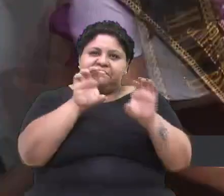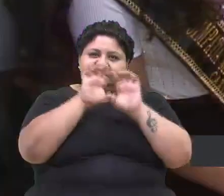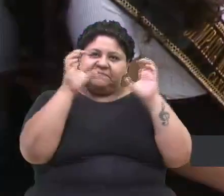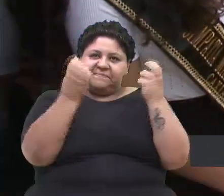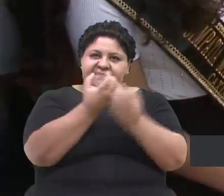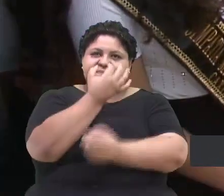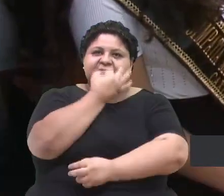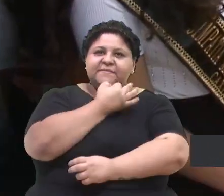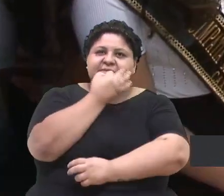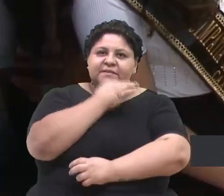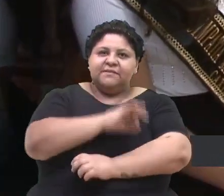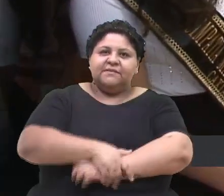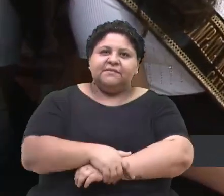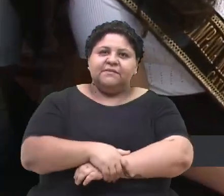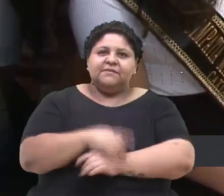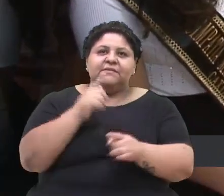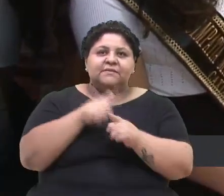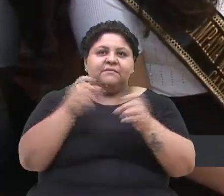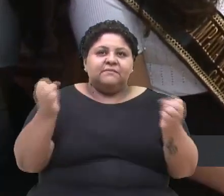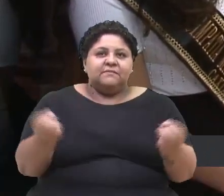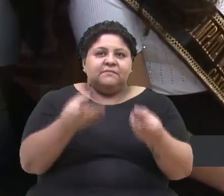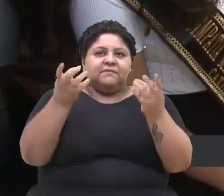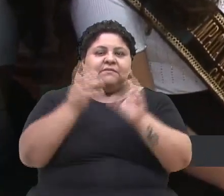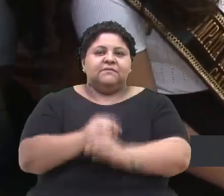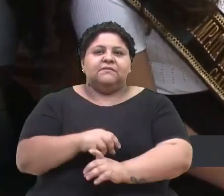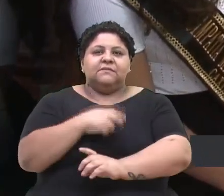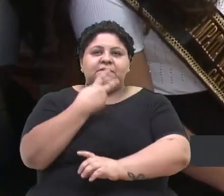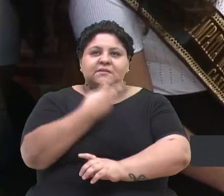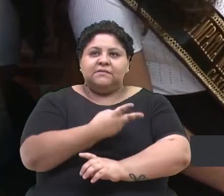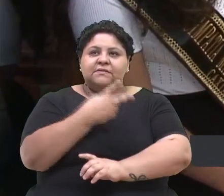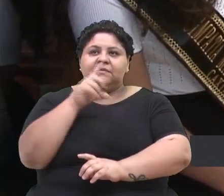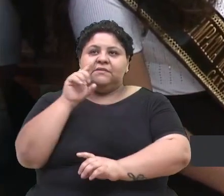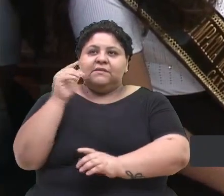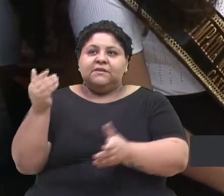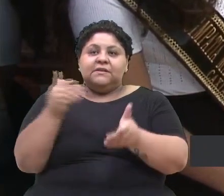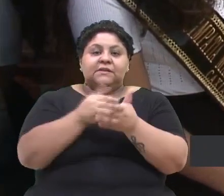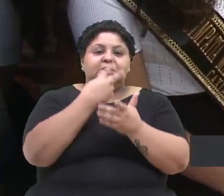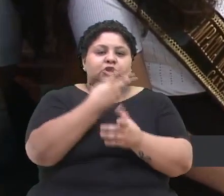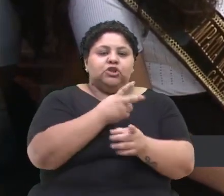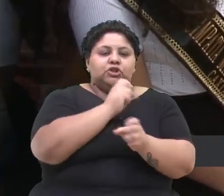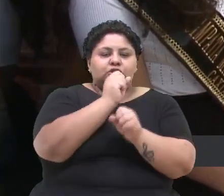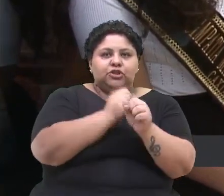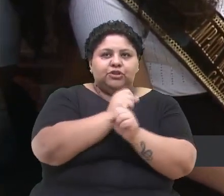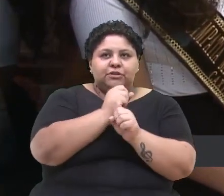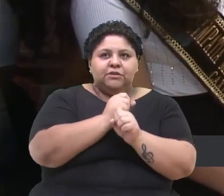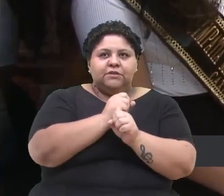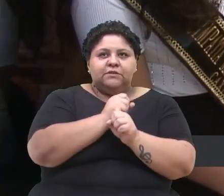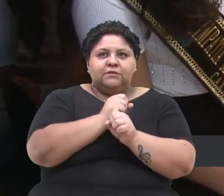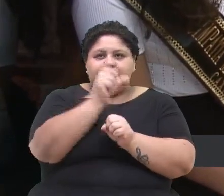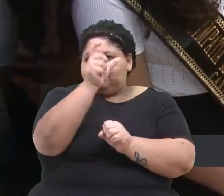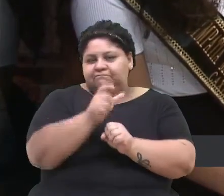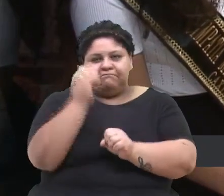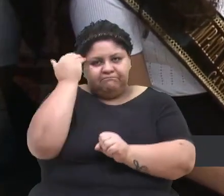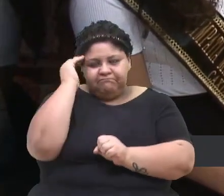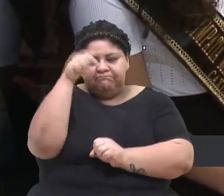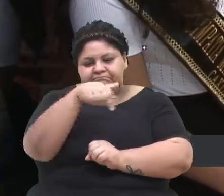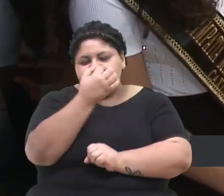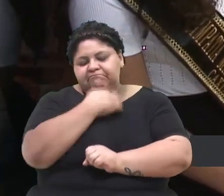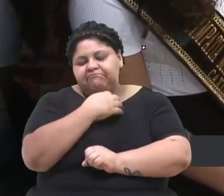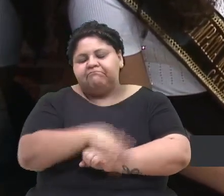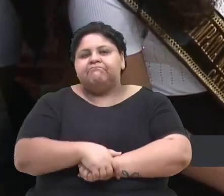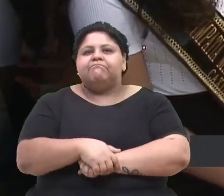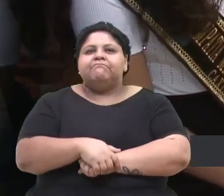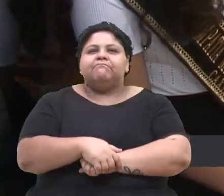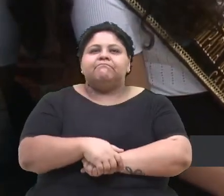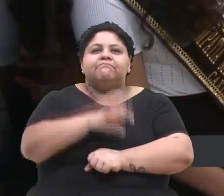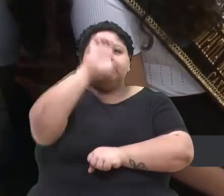Sul, porque esse evento acontece de dois em dois anos, para quem não sabe, em Caxias do Sul e